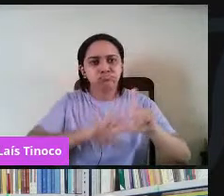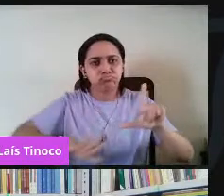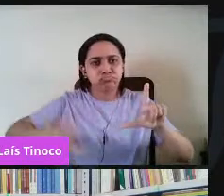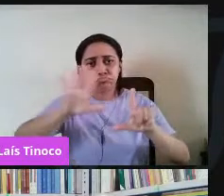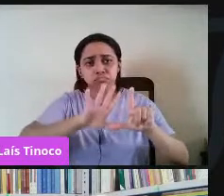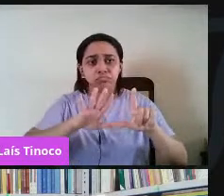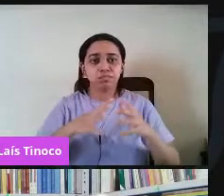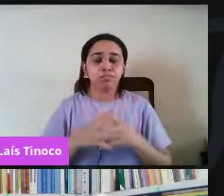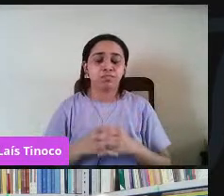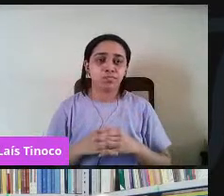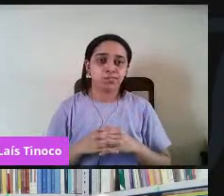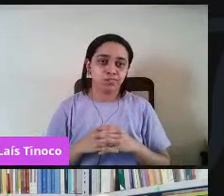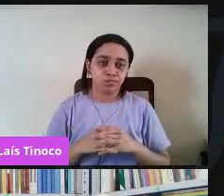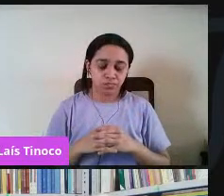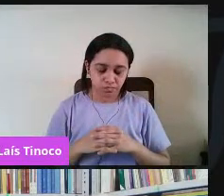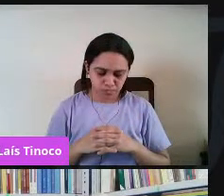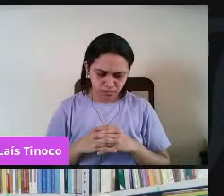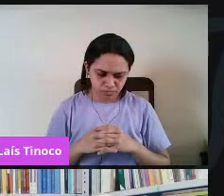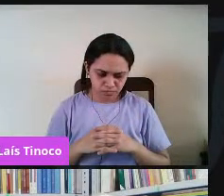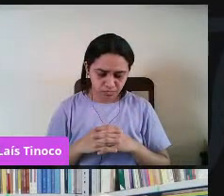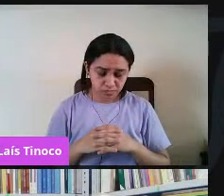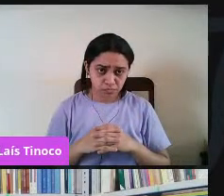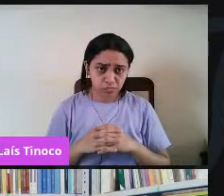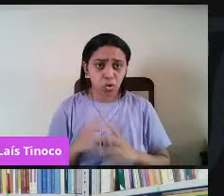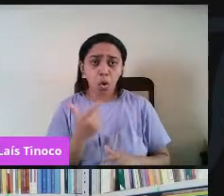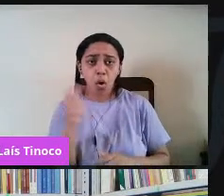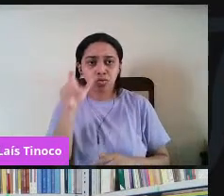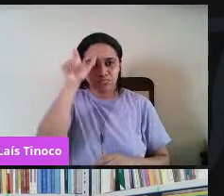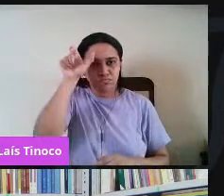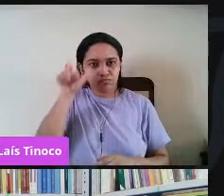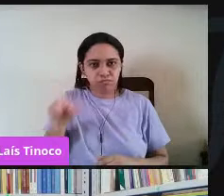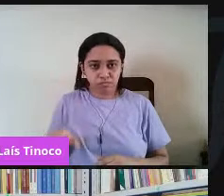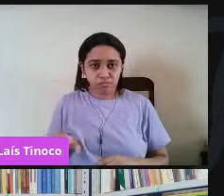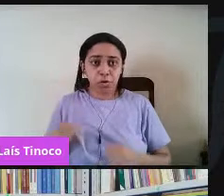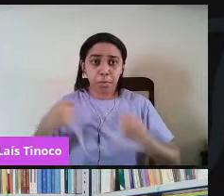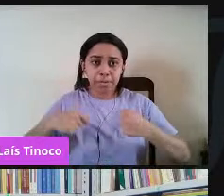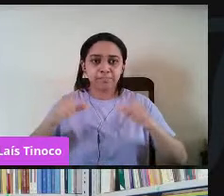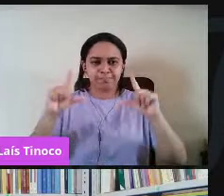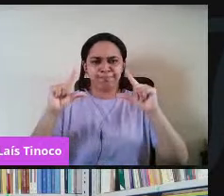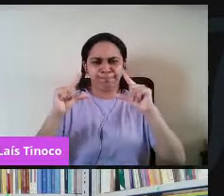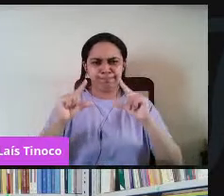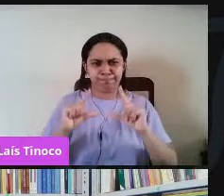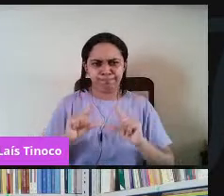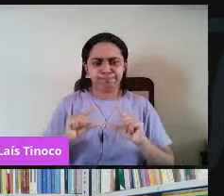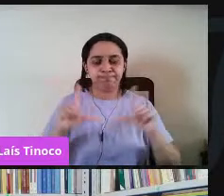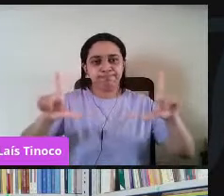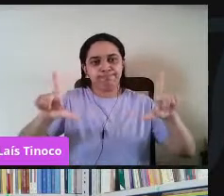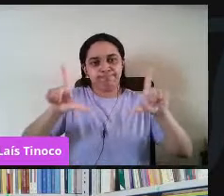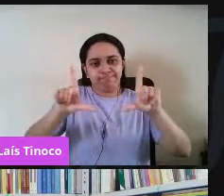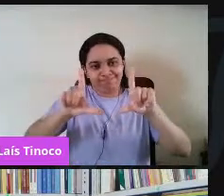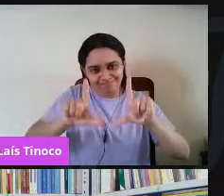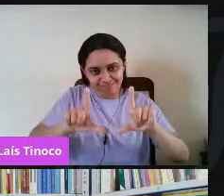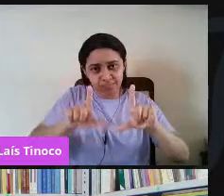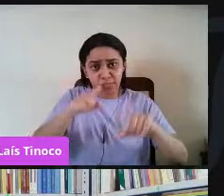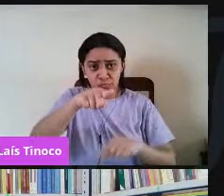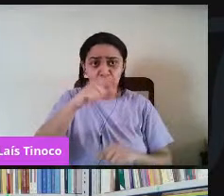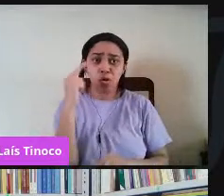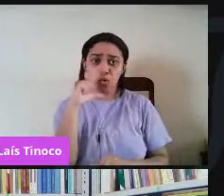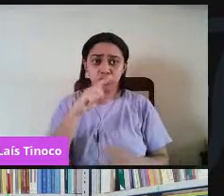ser feita, não é isso? Então, tem mais uma coluna que agora aqui eu vou ter que diminuir um pouquinho para que vocês